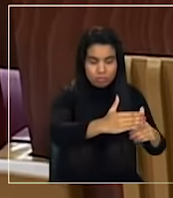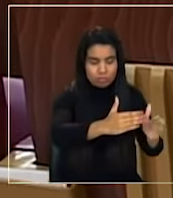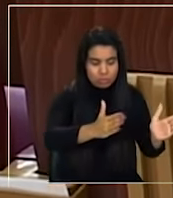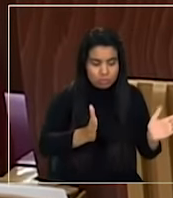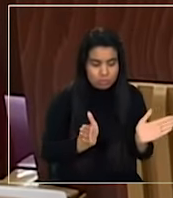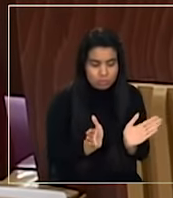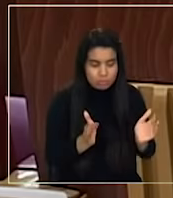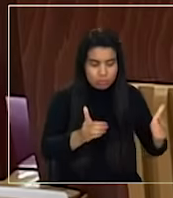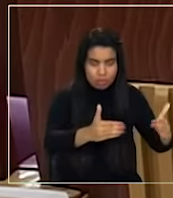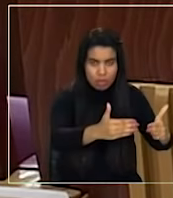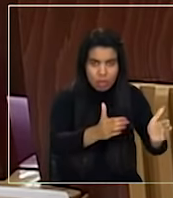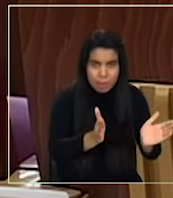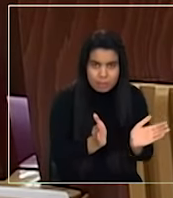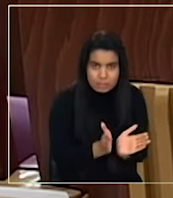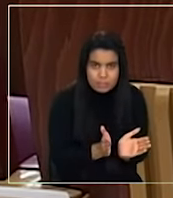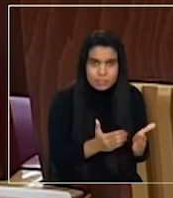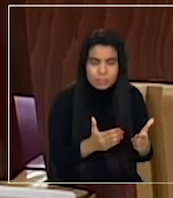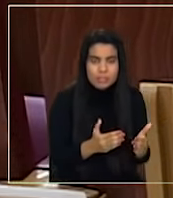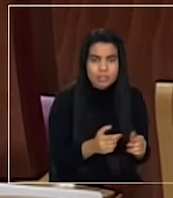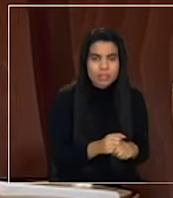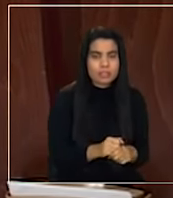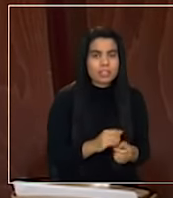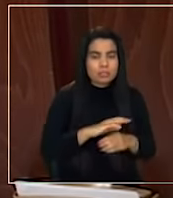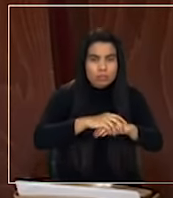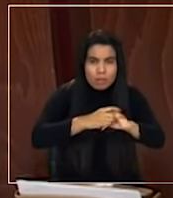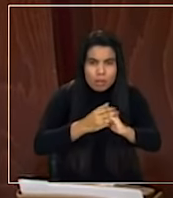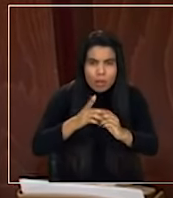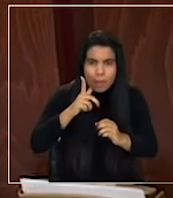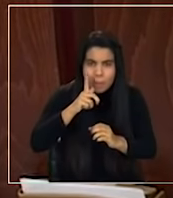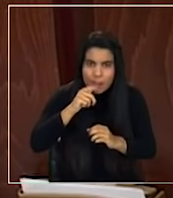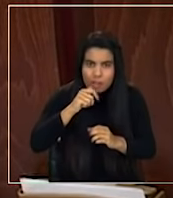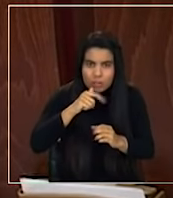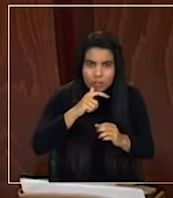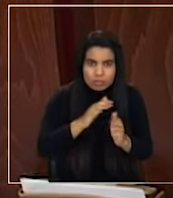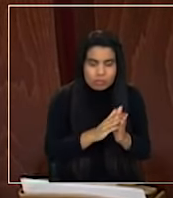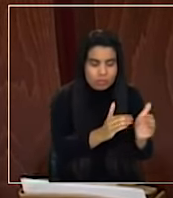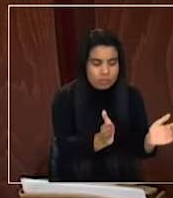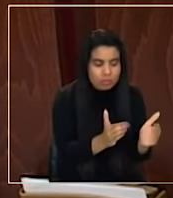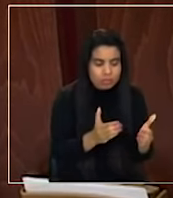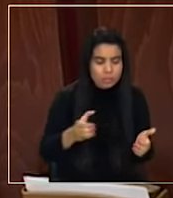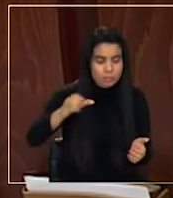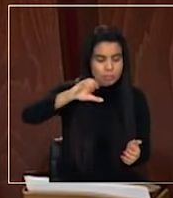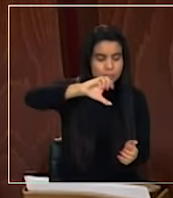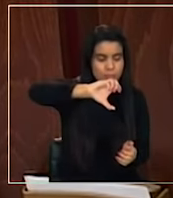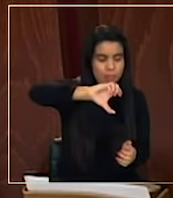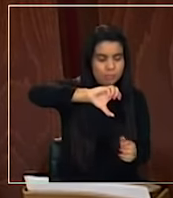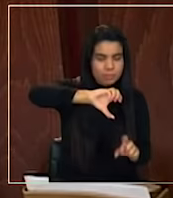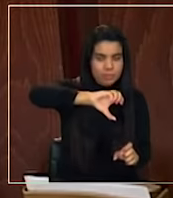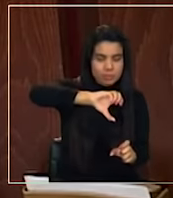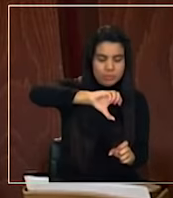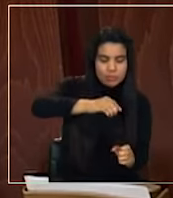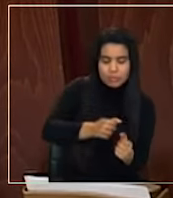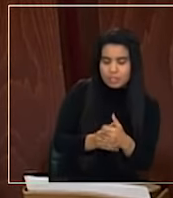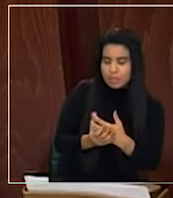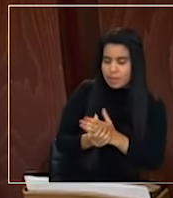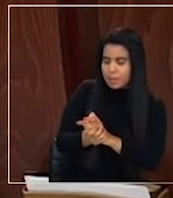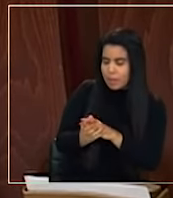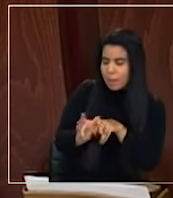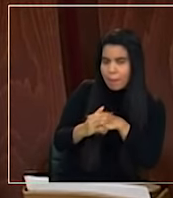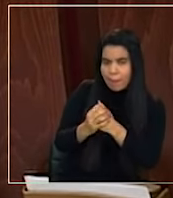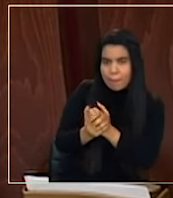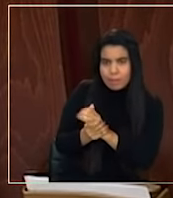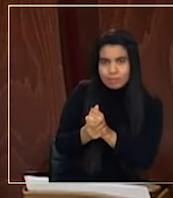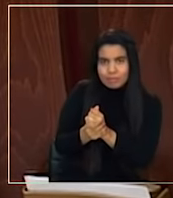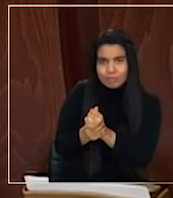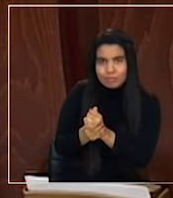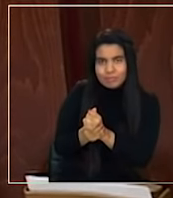vai derramar a água nas mãos e vai lavar com essa água consagrada, daqui a pouquinho quando a gente orar. Você vai derramar a água nas mãos